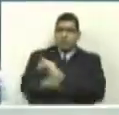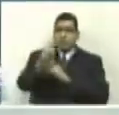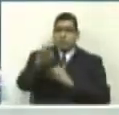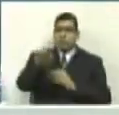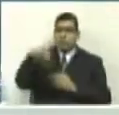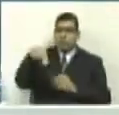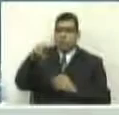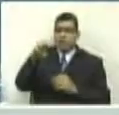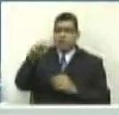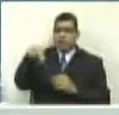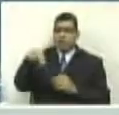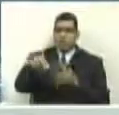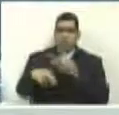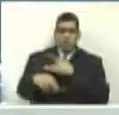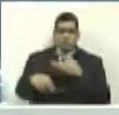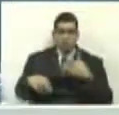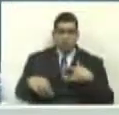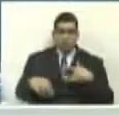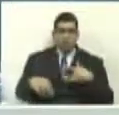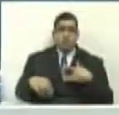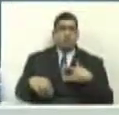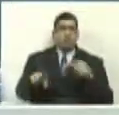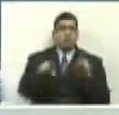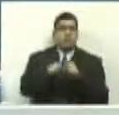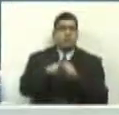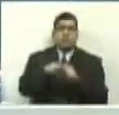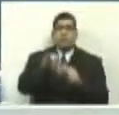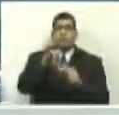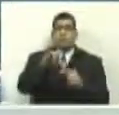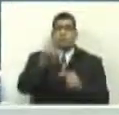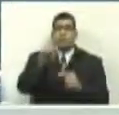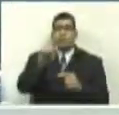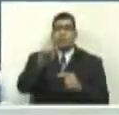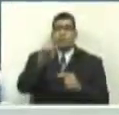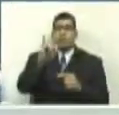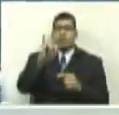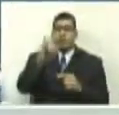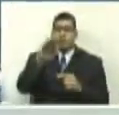Ministério da Saúde e quem está dizendo isso é o IBGE.